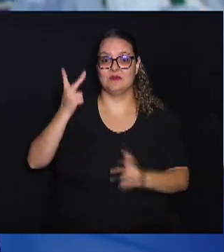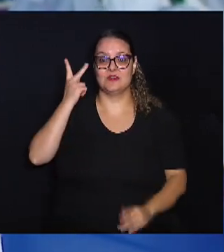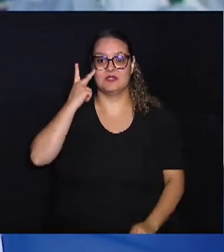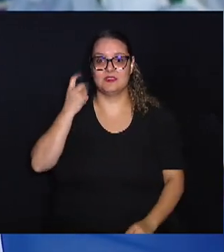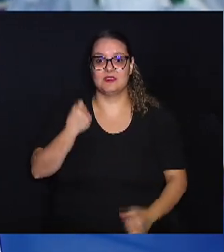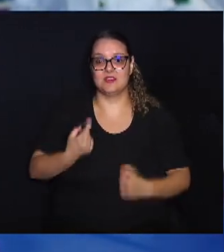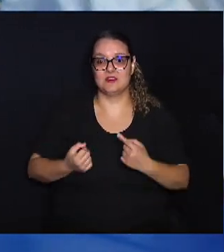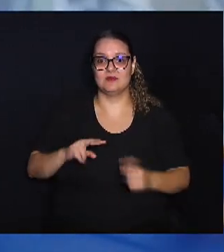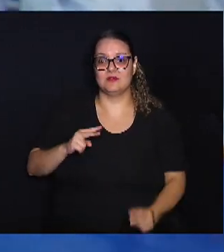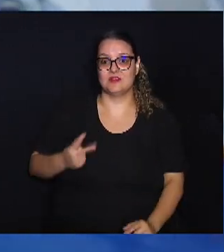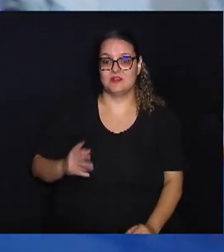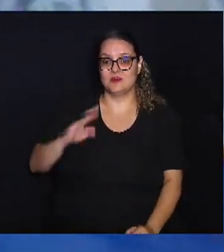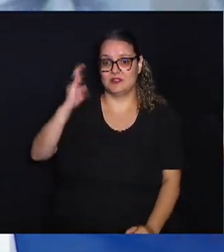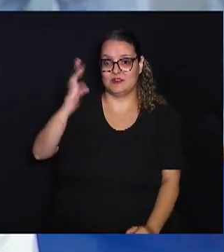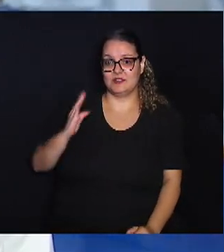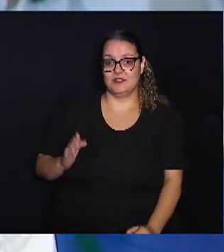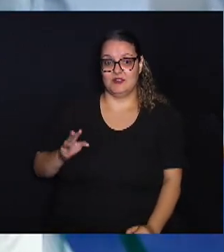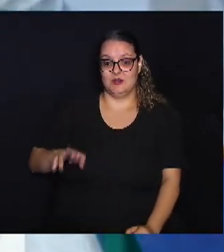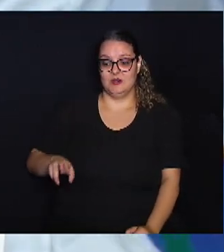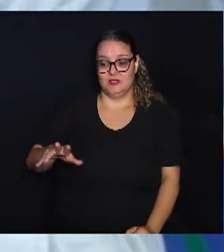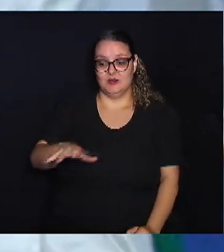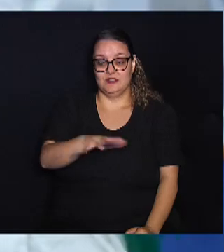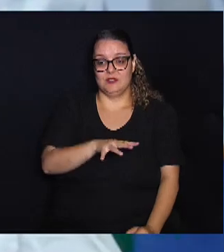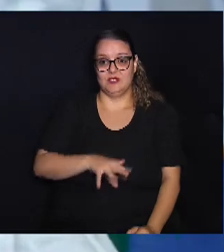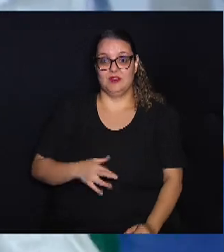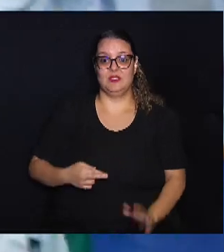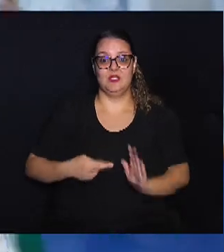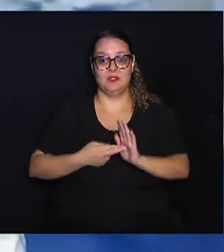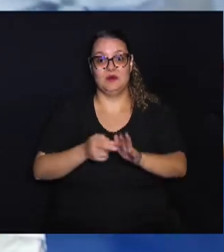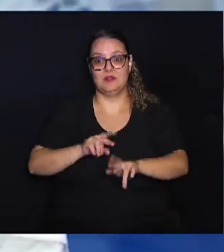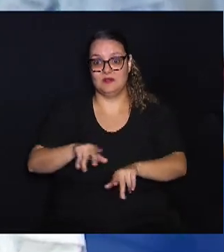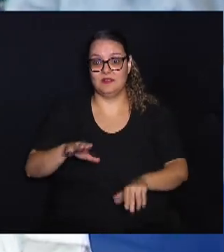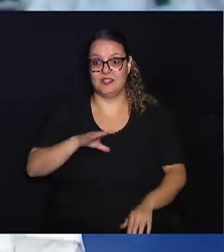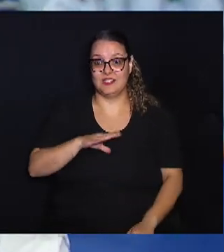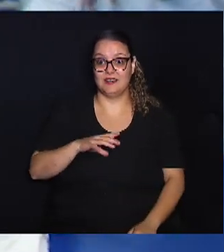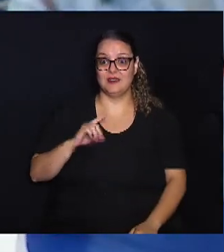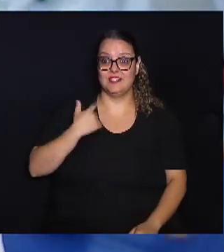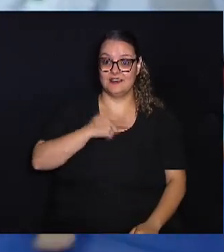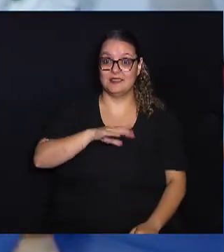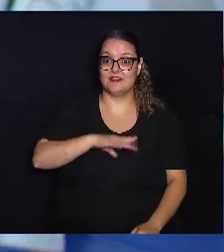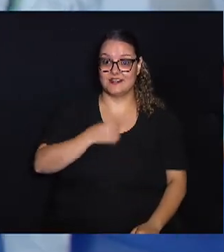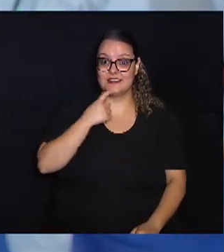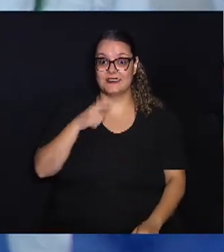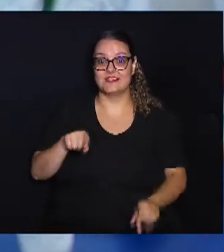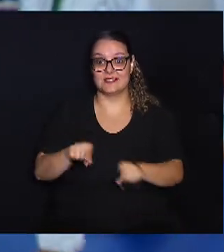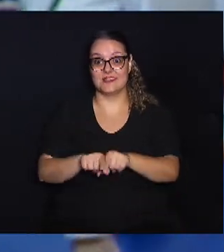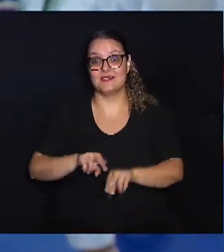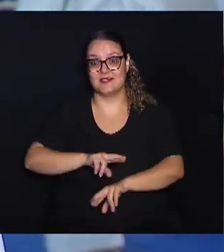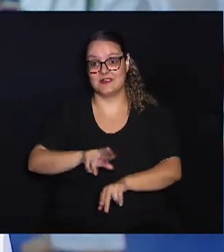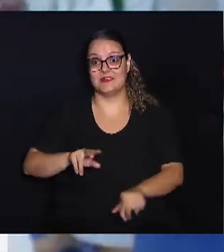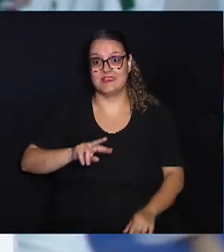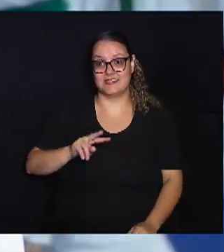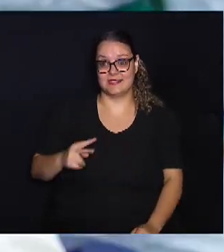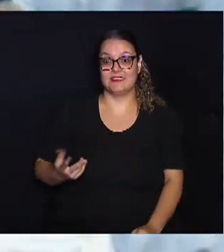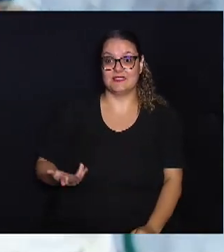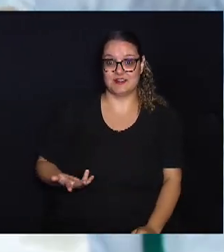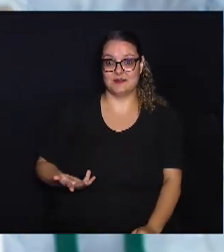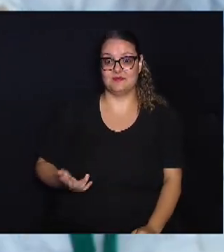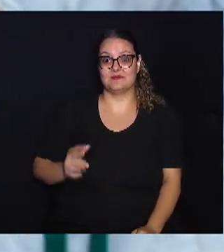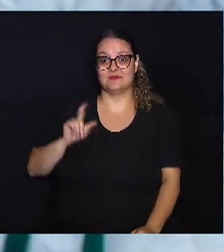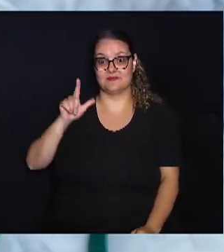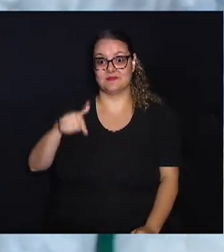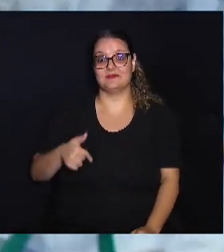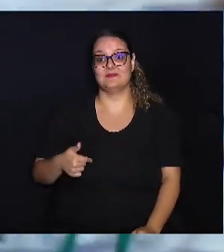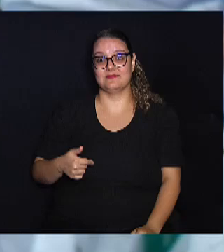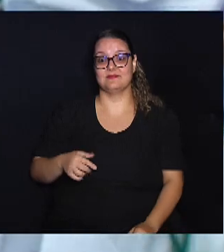vezes, brasileiro, jogos regionais, já representei várias cidades, inclusive nossa Campinas aqui, várias vezes, né? E depois a gente